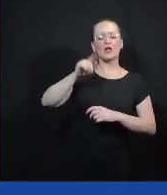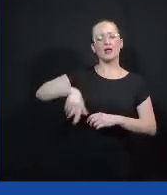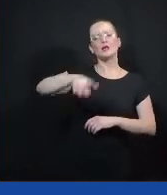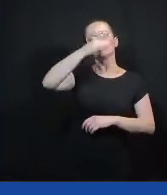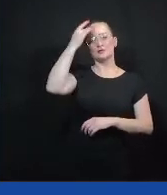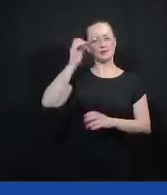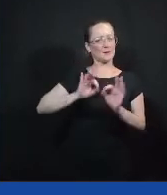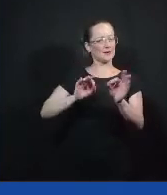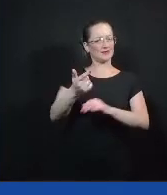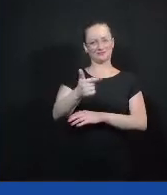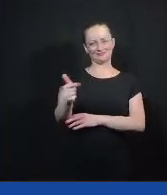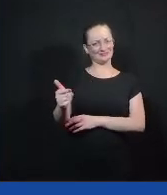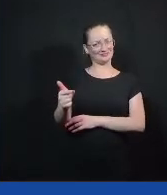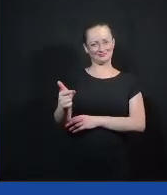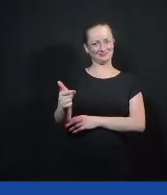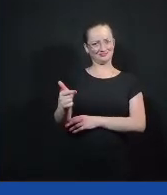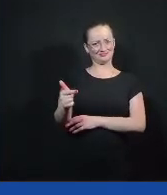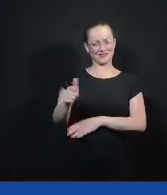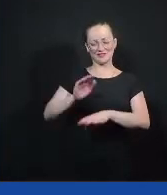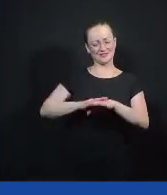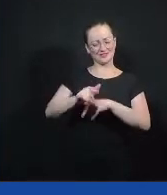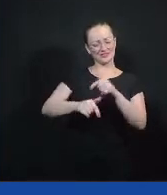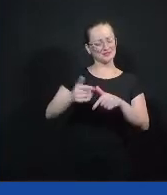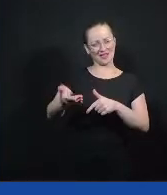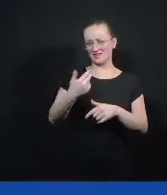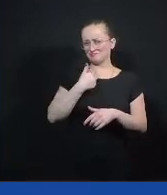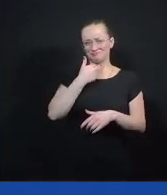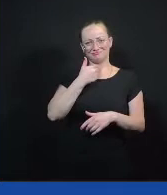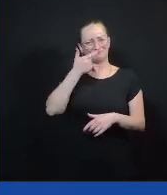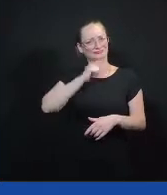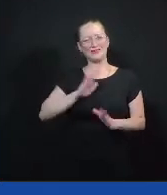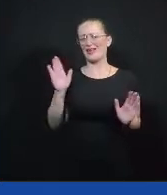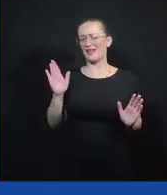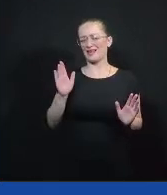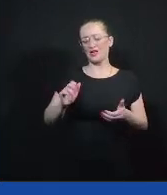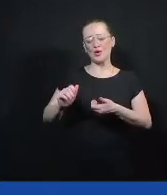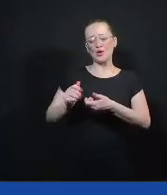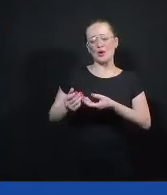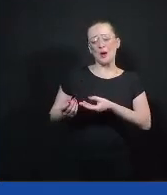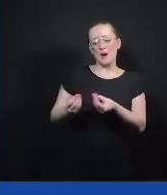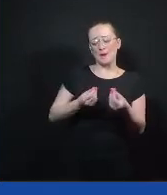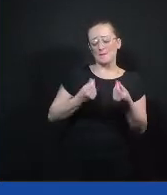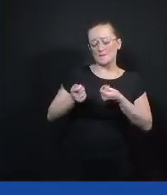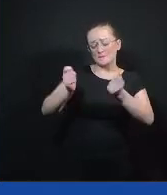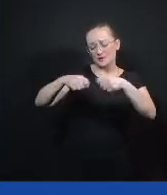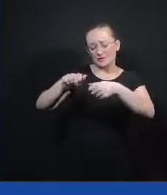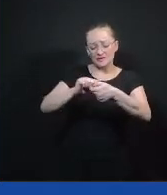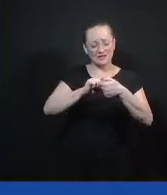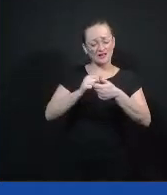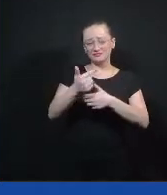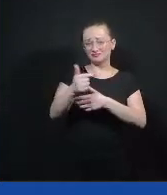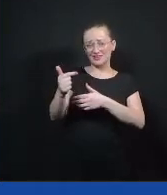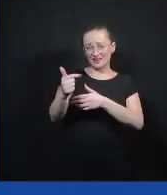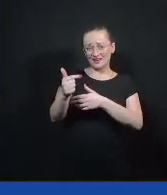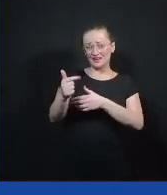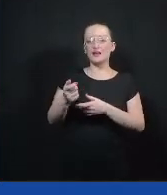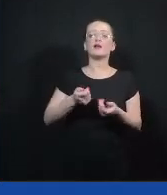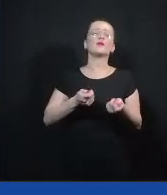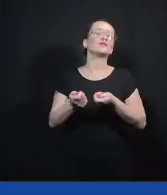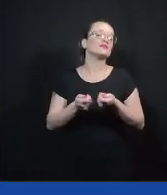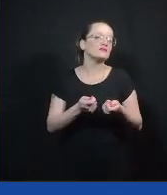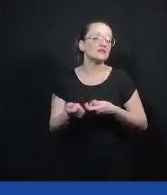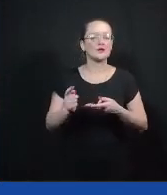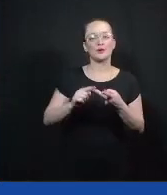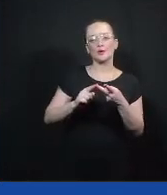estão preparadas para o exercício do cargo, né? Que não demonstram qualidades que são muito importantes na política, a qualidade de negociação,